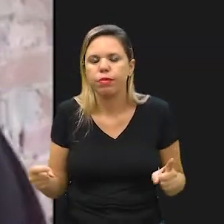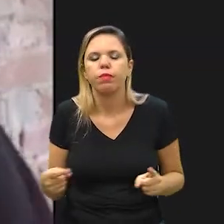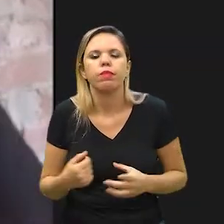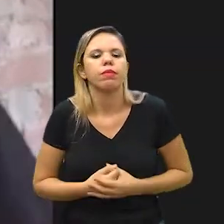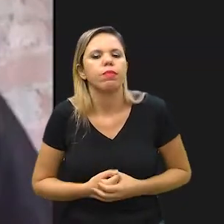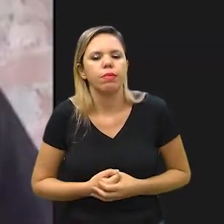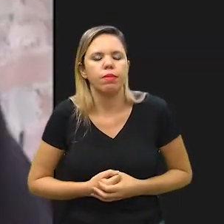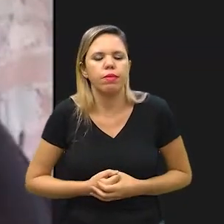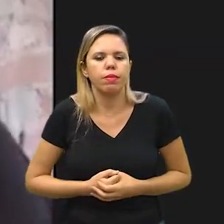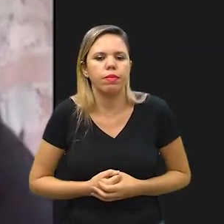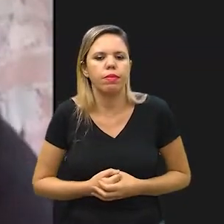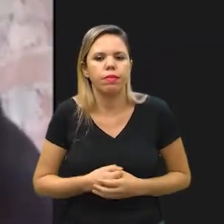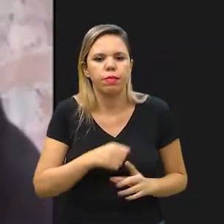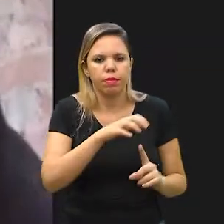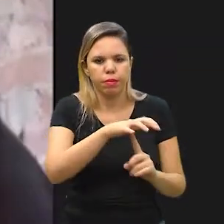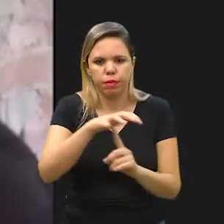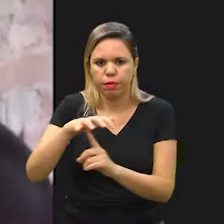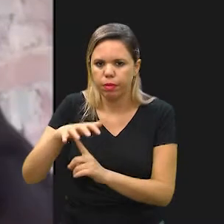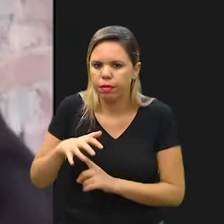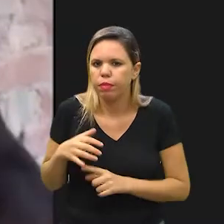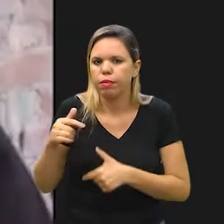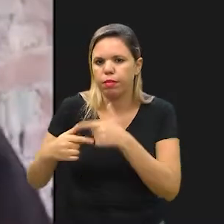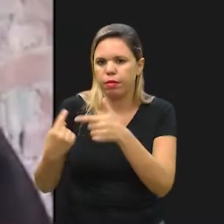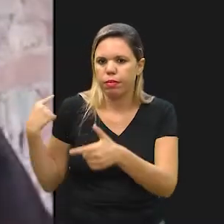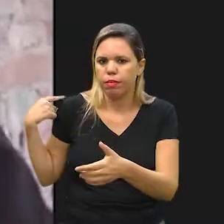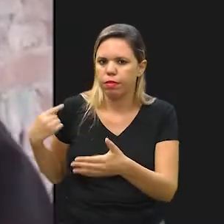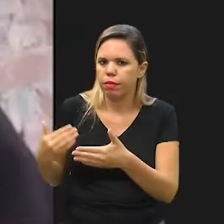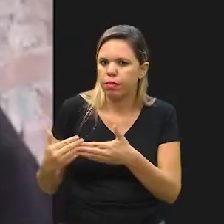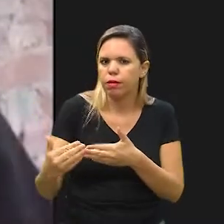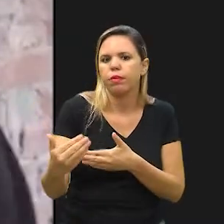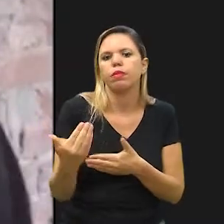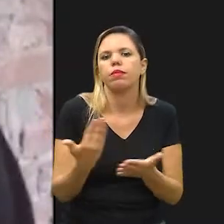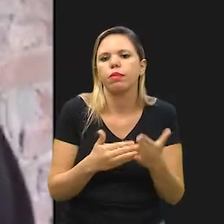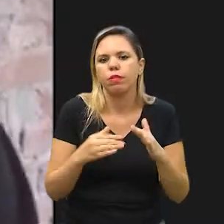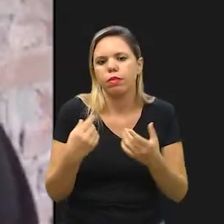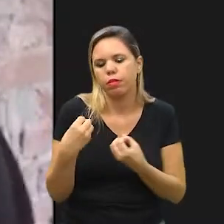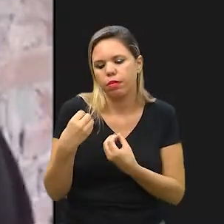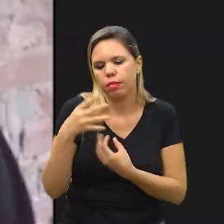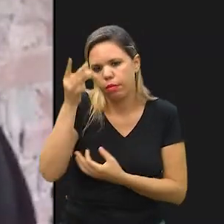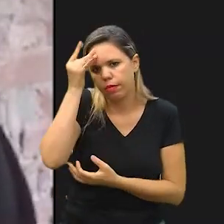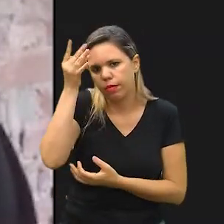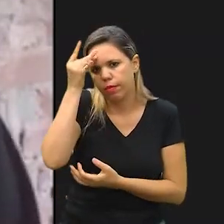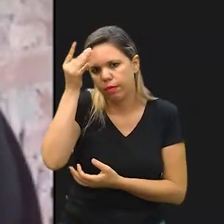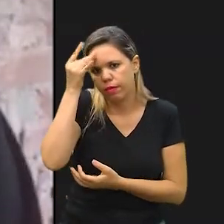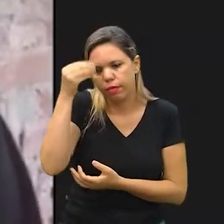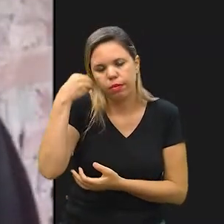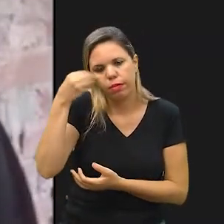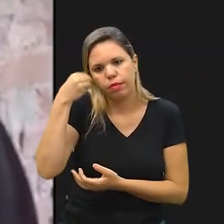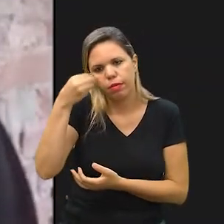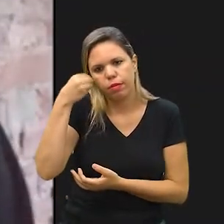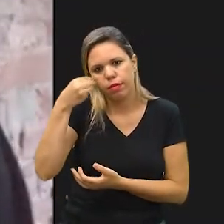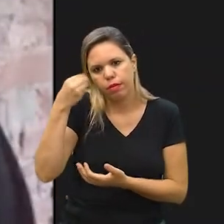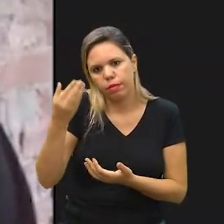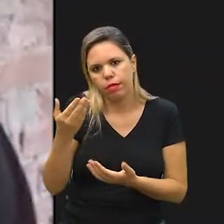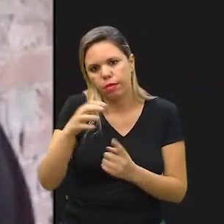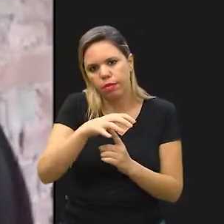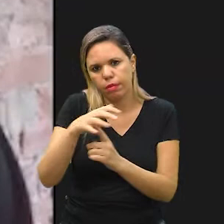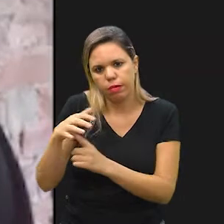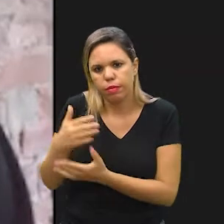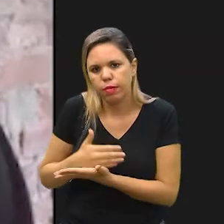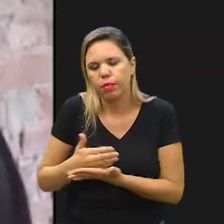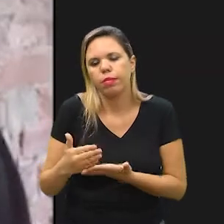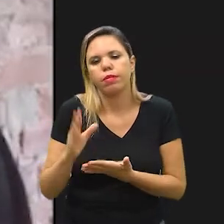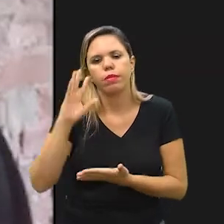ali, desde a feira, né? Acabou sendo uma escola, né? Pra gente, porque na feira a gente já começou